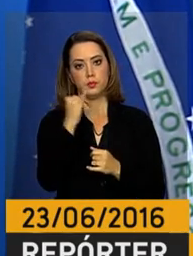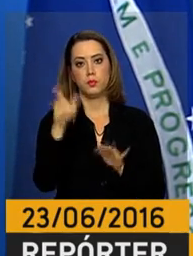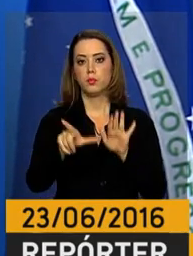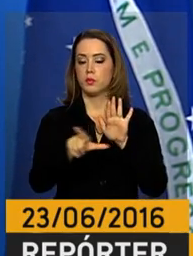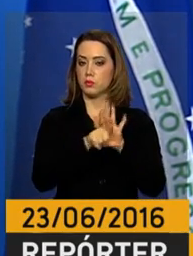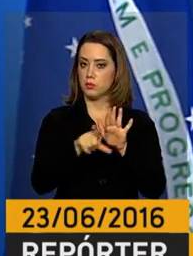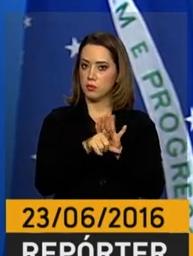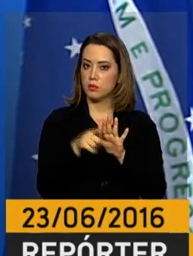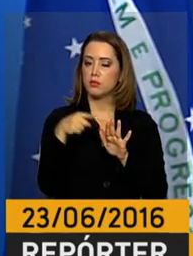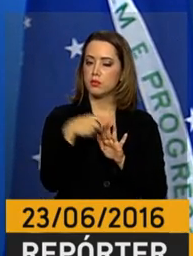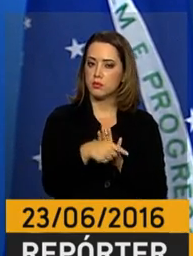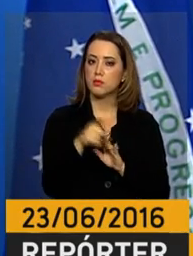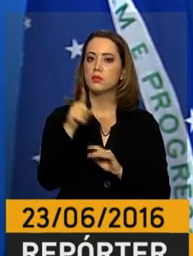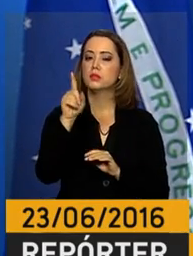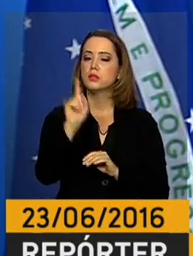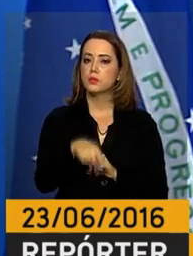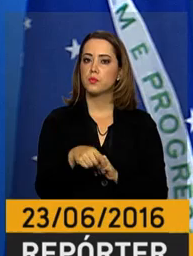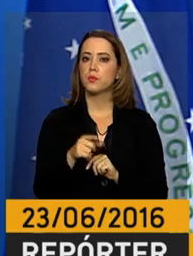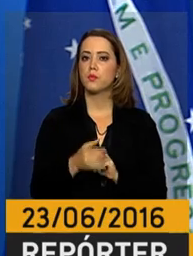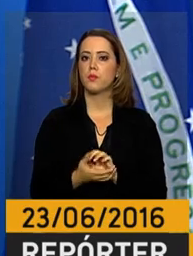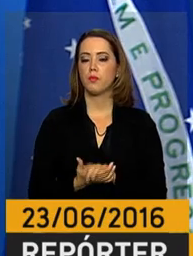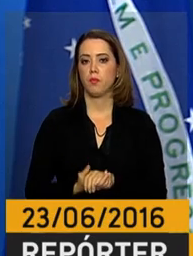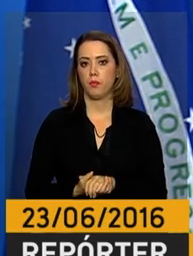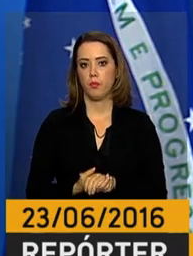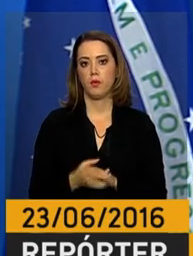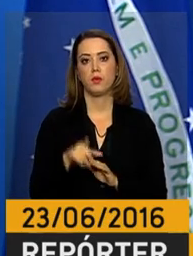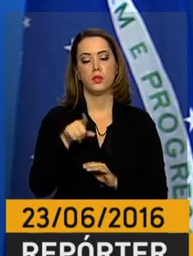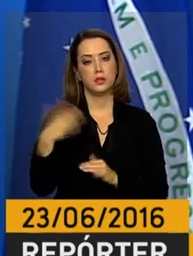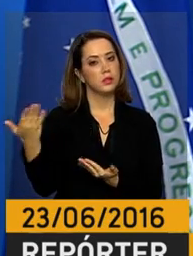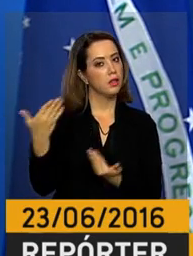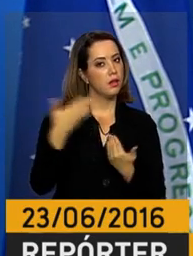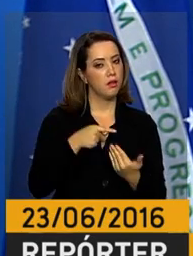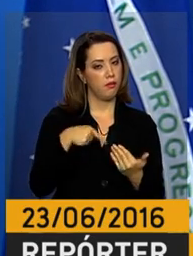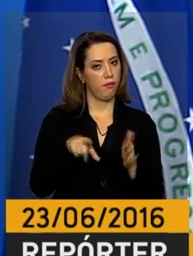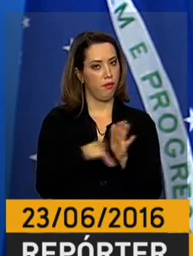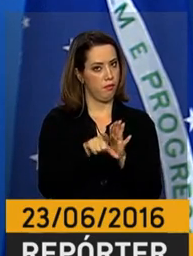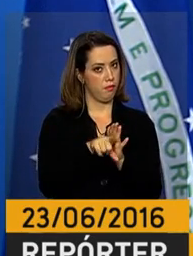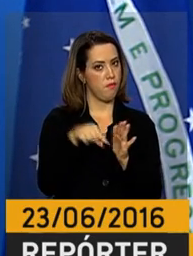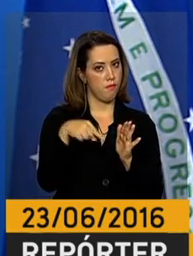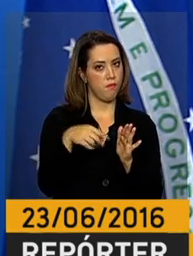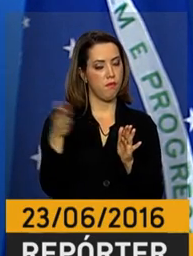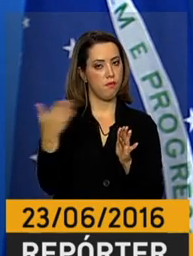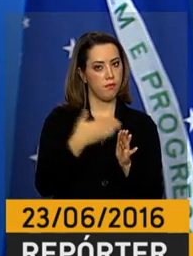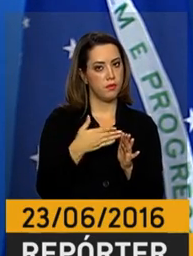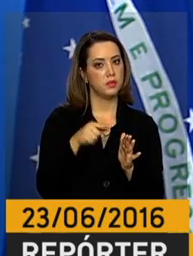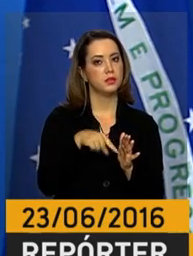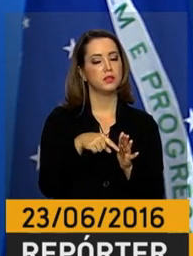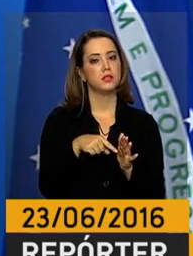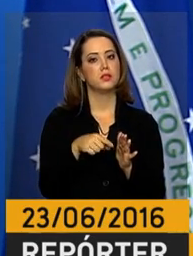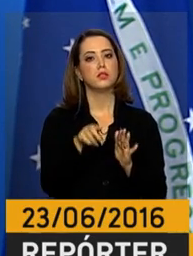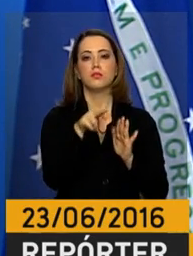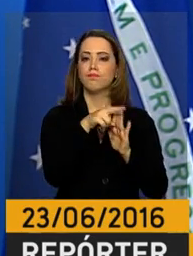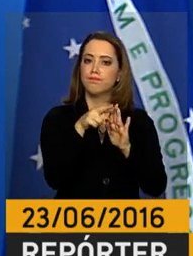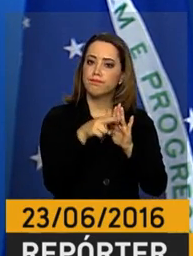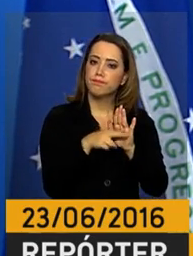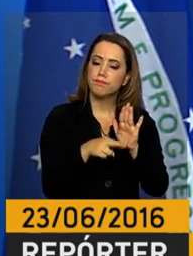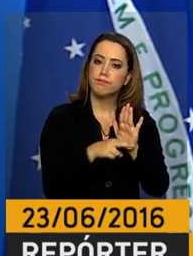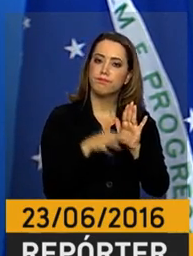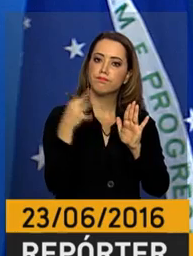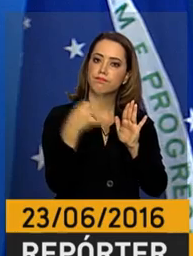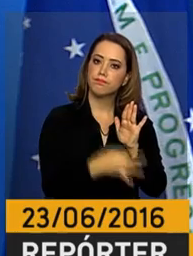sancionada está justamente nisso ela vem trazer disciplina a um das